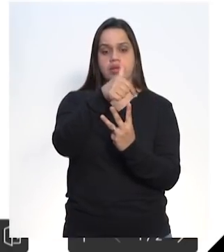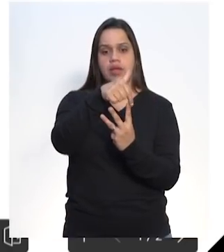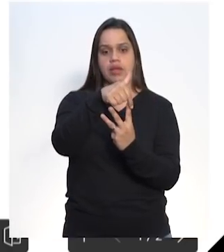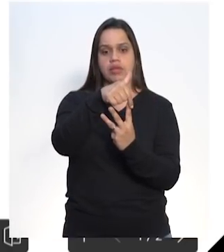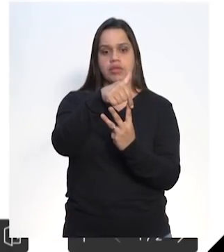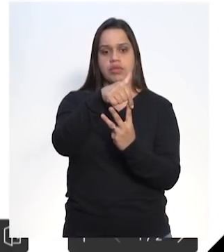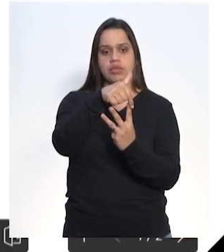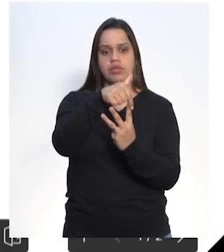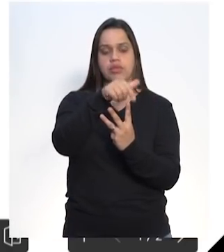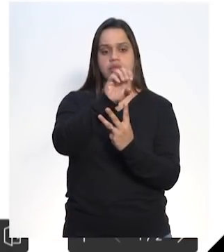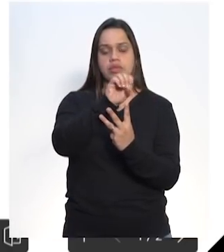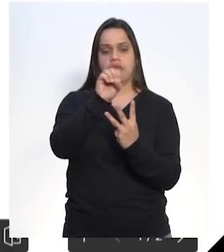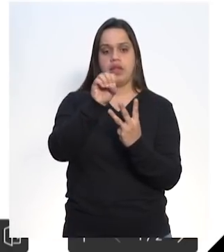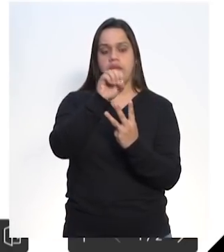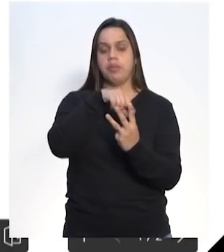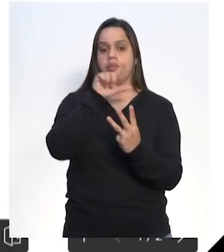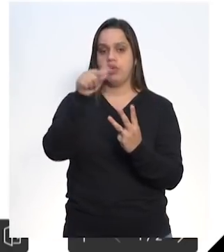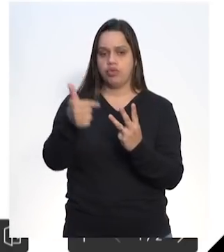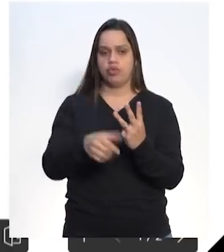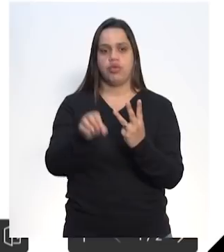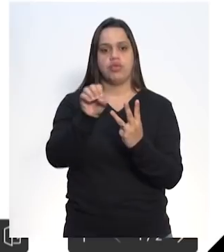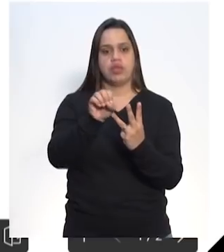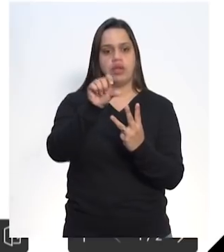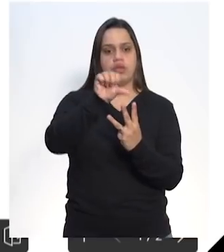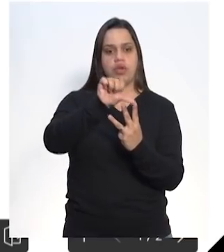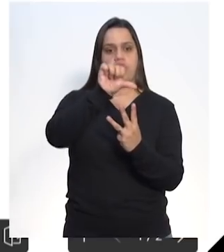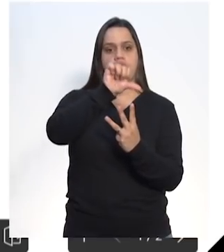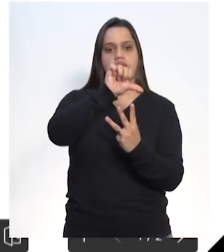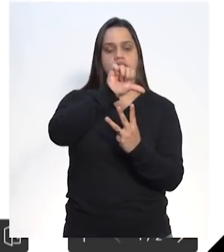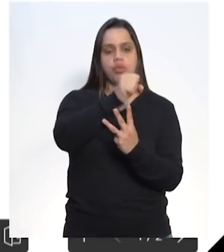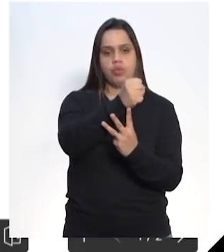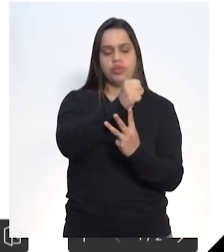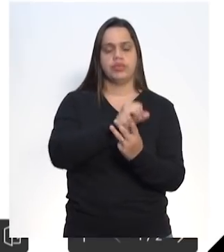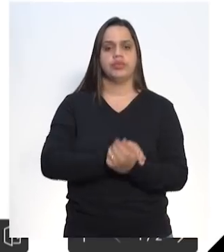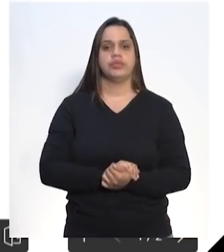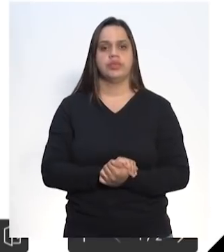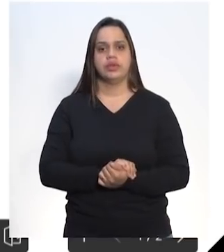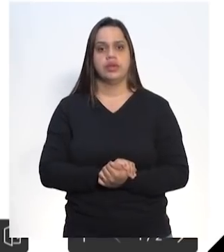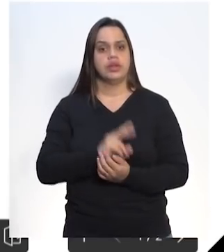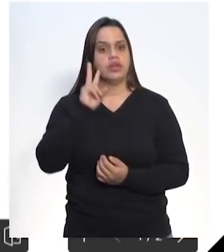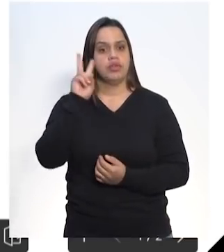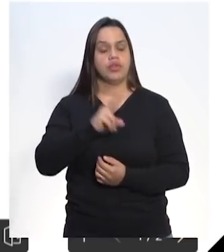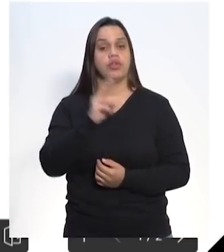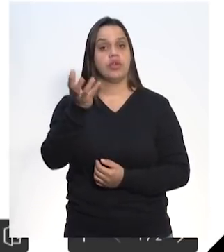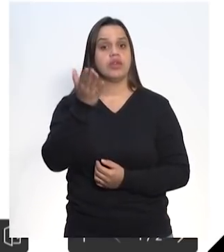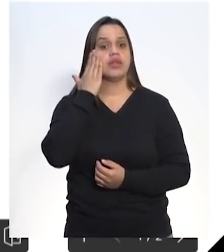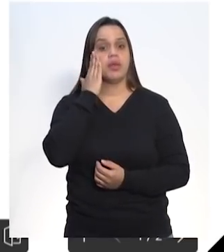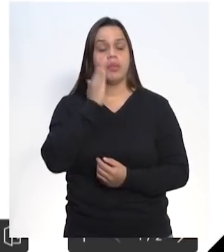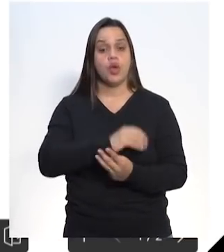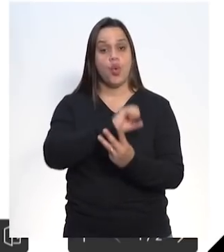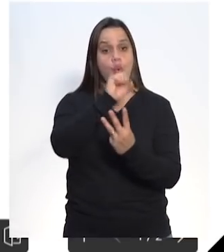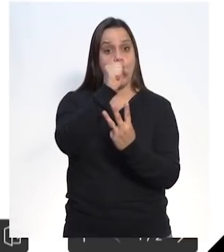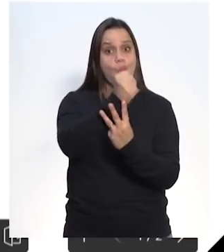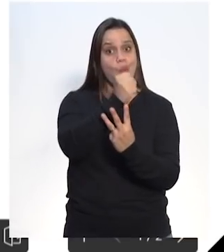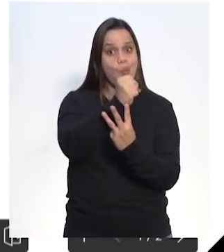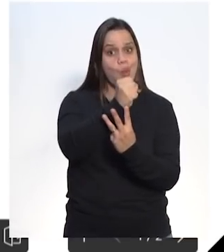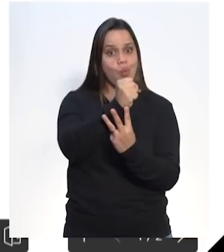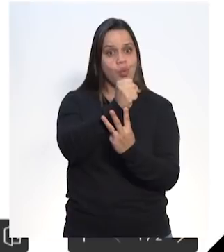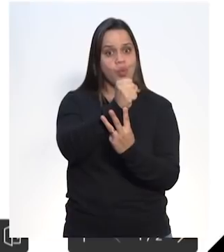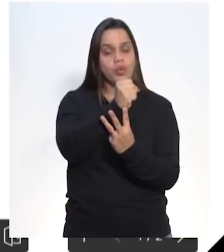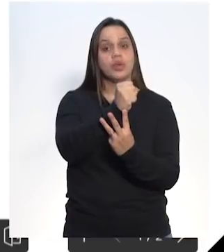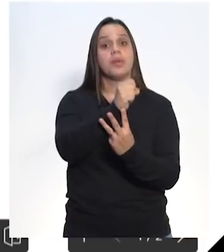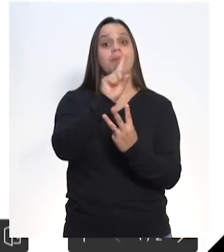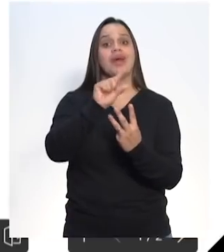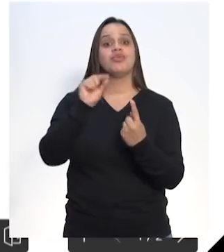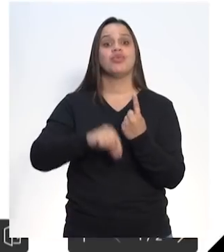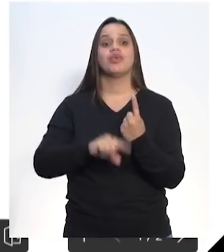7, 0, 9, 8. Beleza. Então, eu quero saber o número 8. O número 8, ele está na centena.